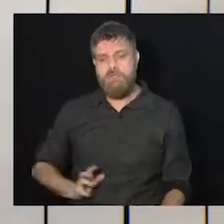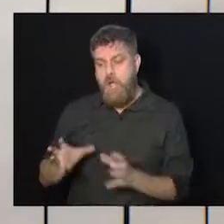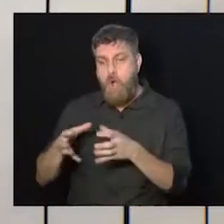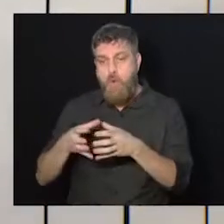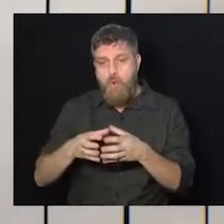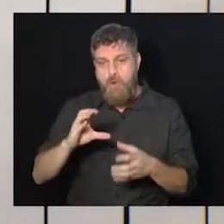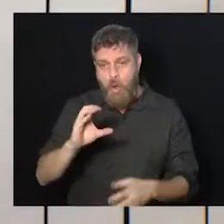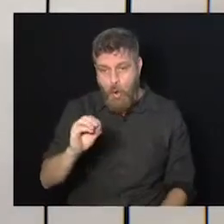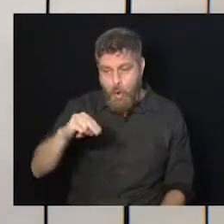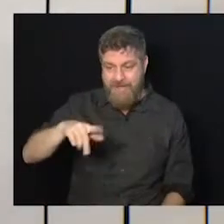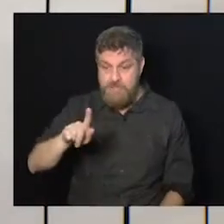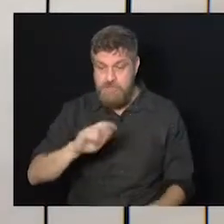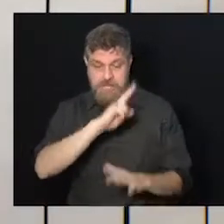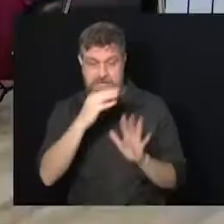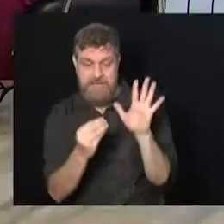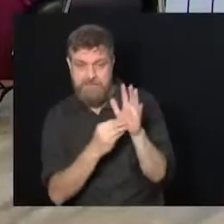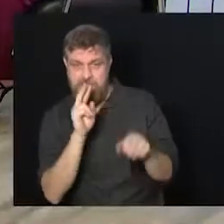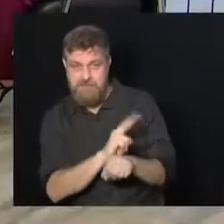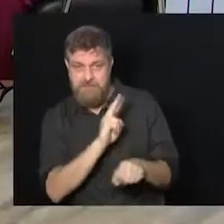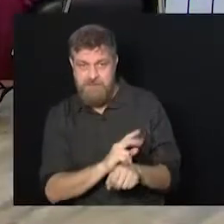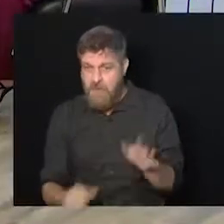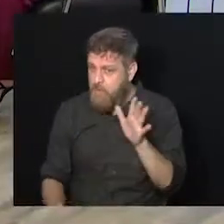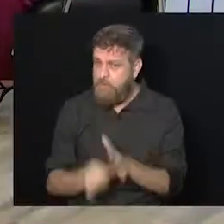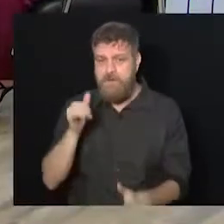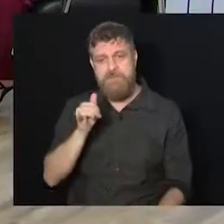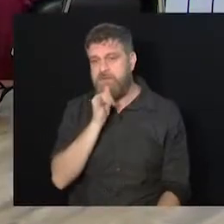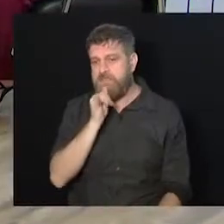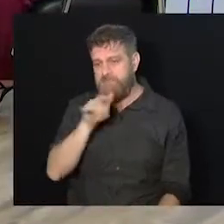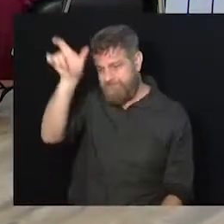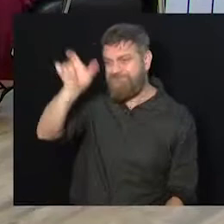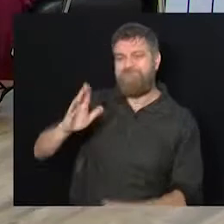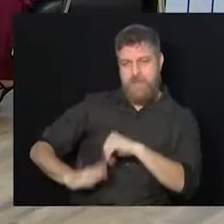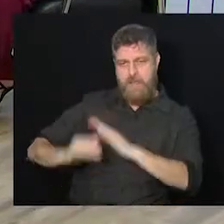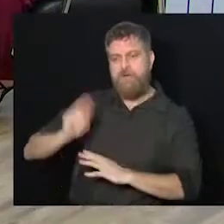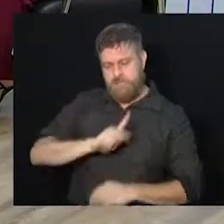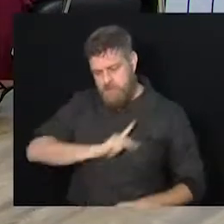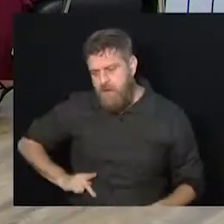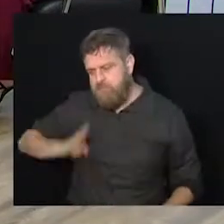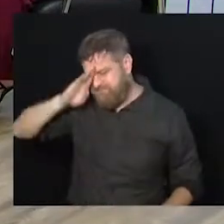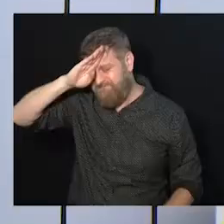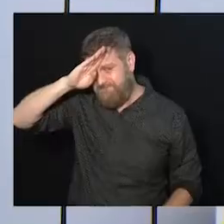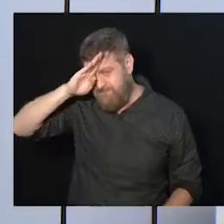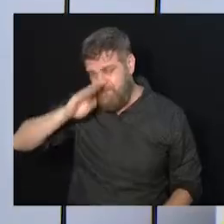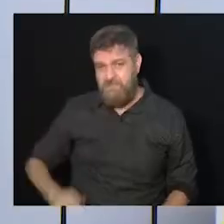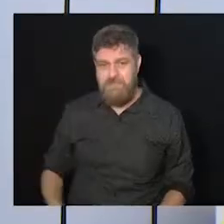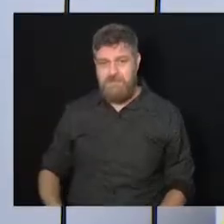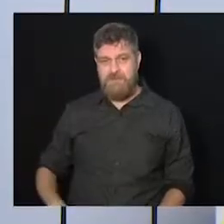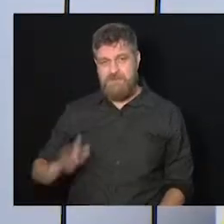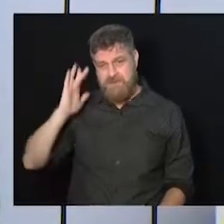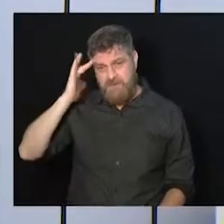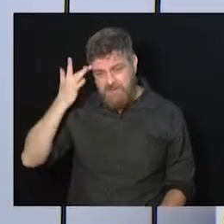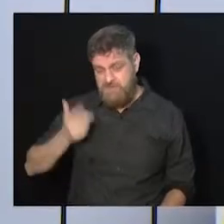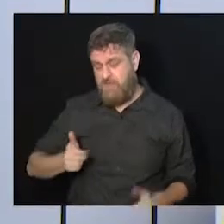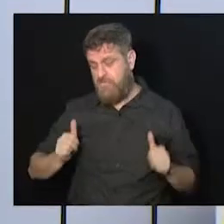proteção ambiental. Eu acho que o primeiro exemplo tem que vir do poder público. Eu acho que essa ação tardia do governo de